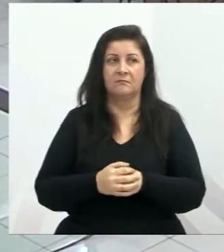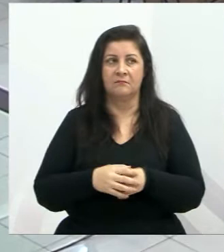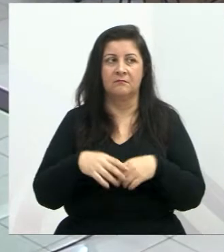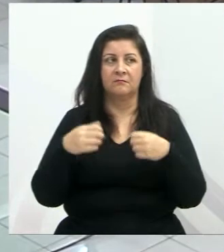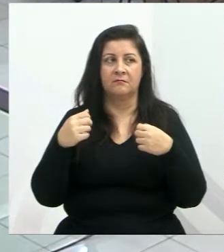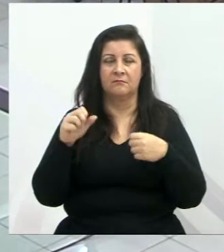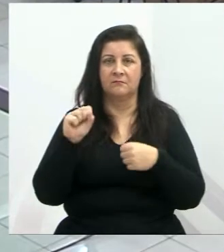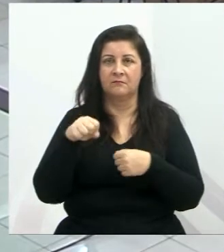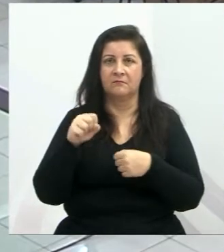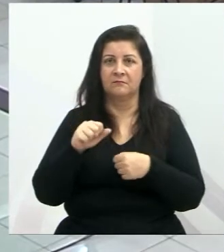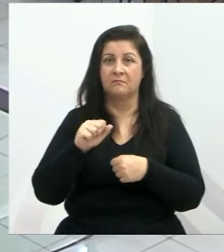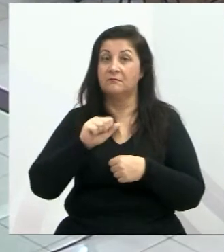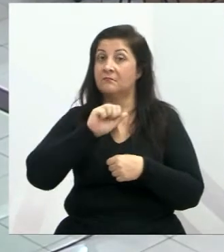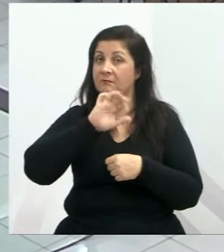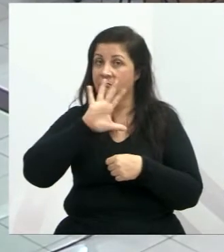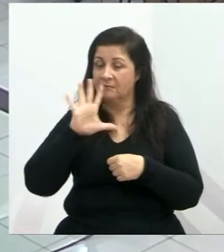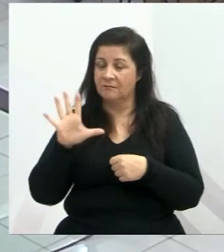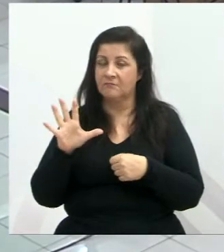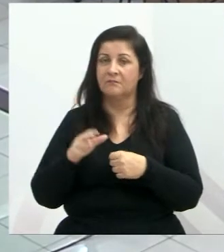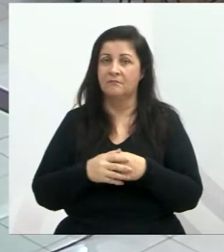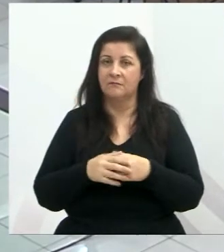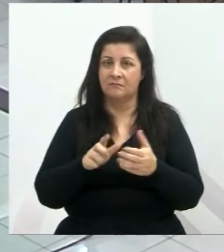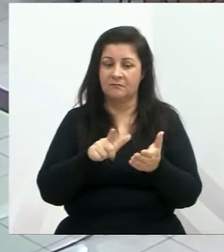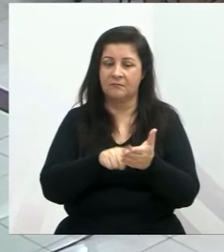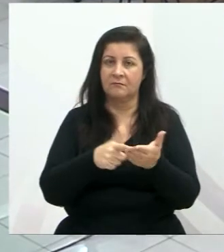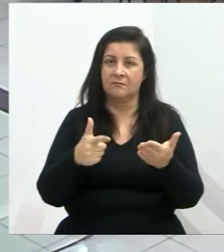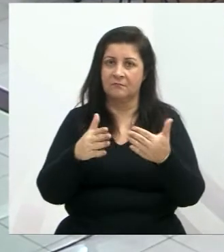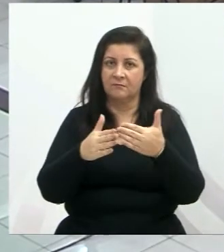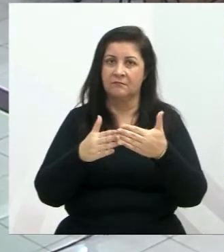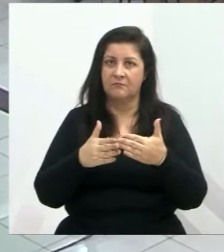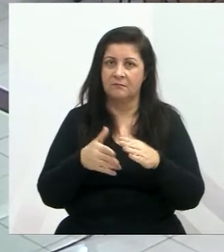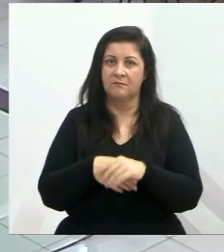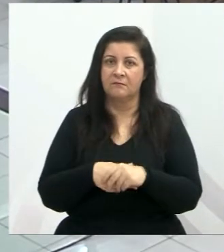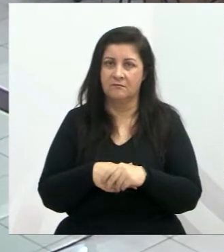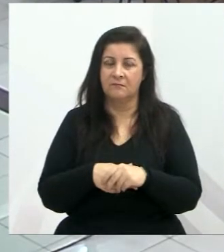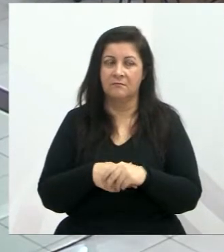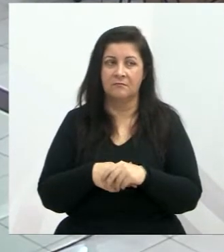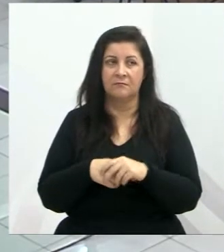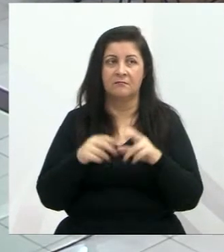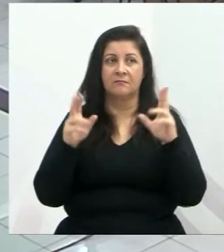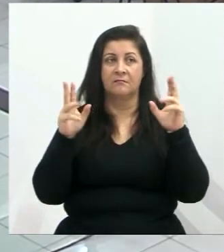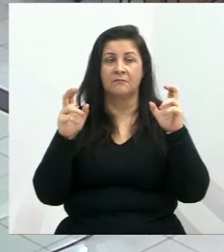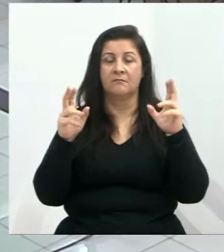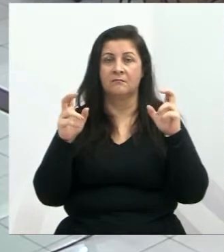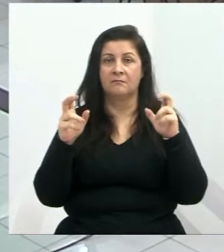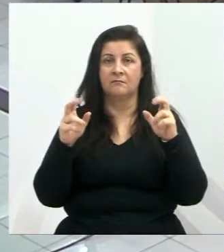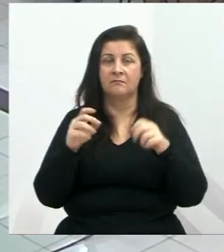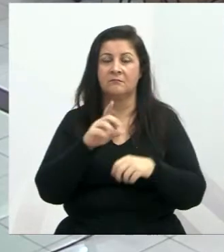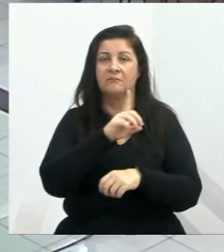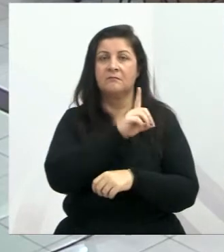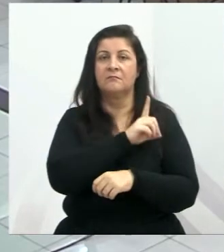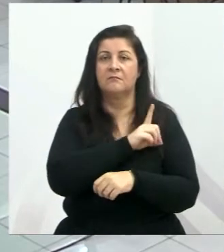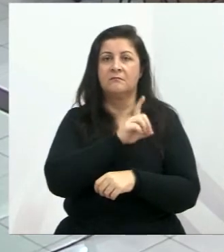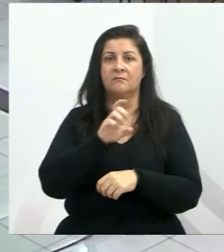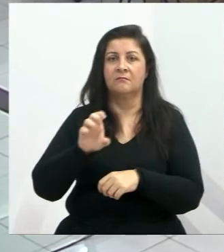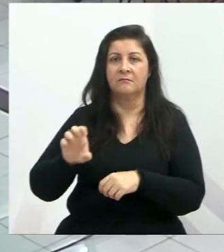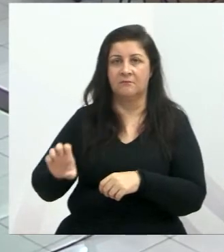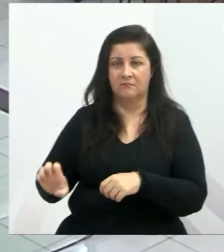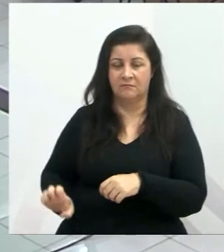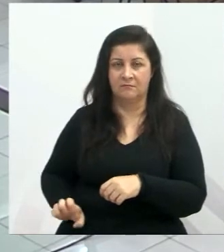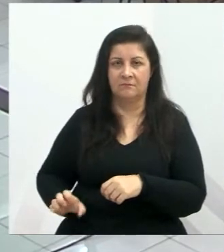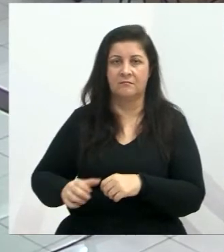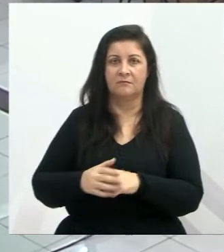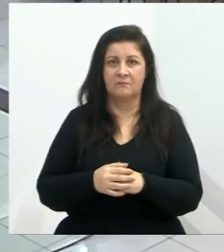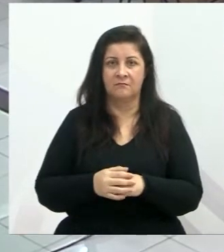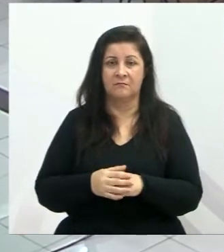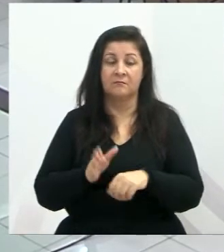claro que esse requerimento se refere ao um pedido ao deputado estadual, então, André do Prado, para